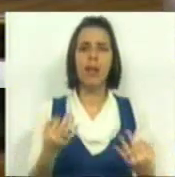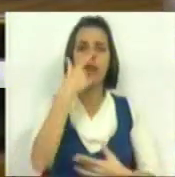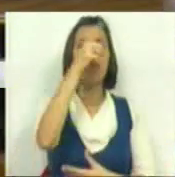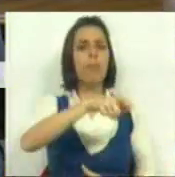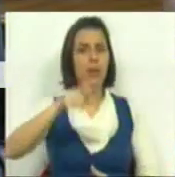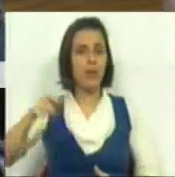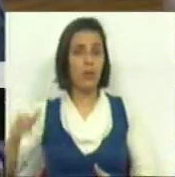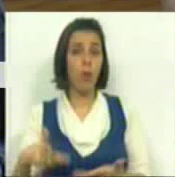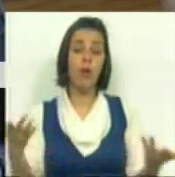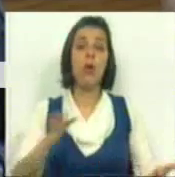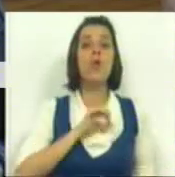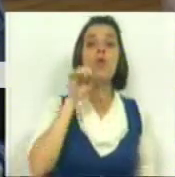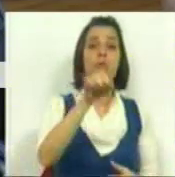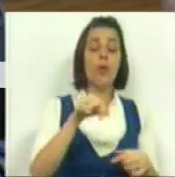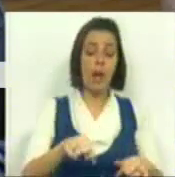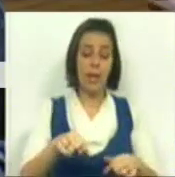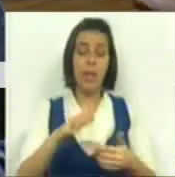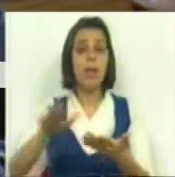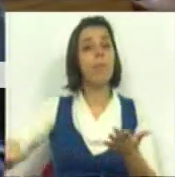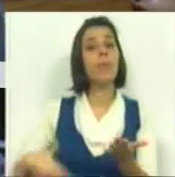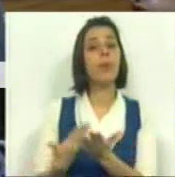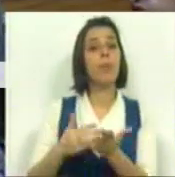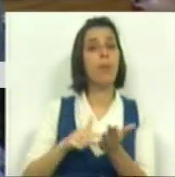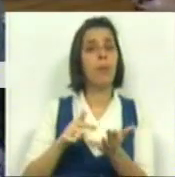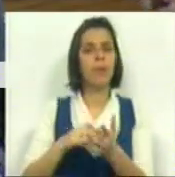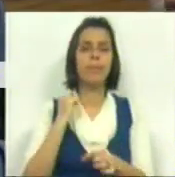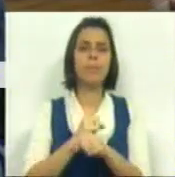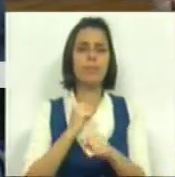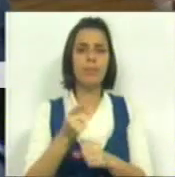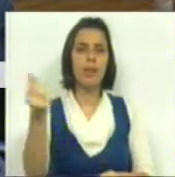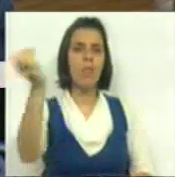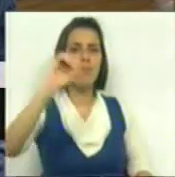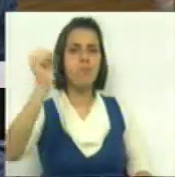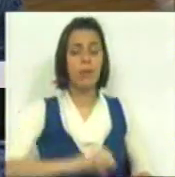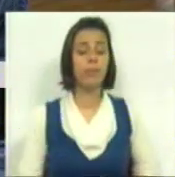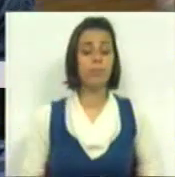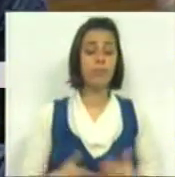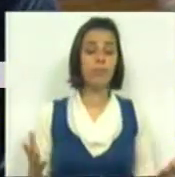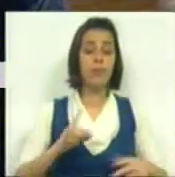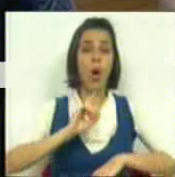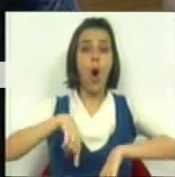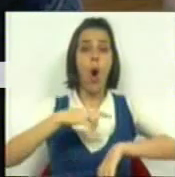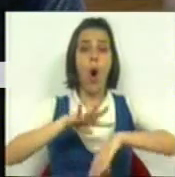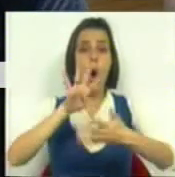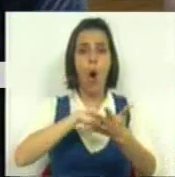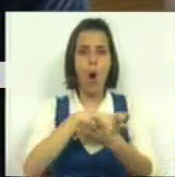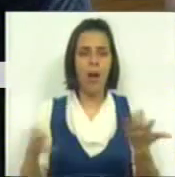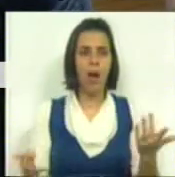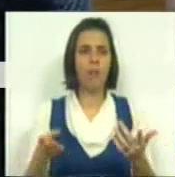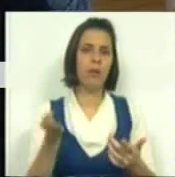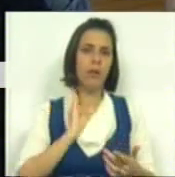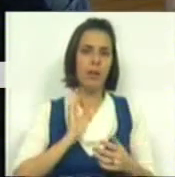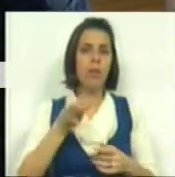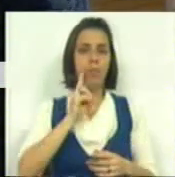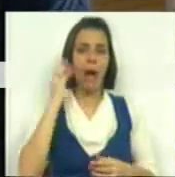das pessoas. E o que os senhores aqui nos vêm propor é trabalho de graça, com horário, com